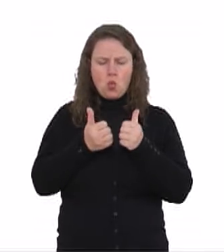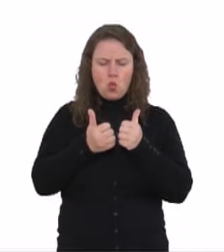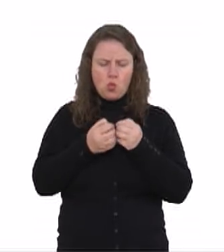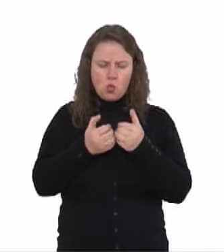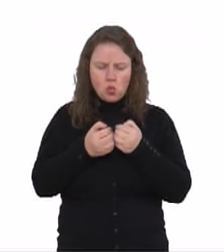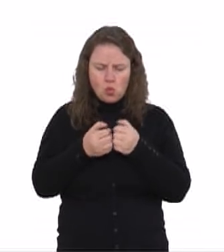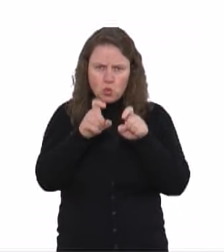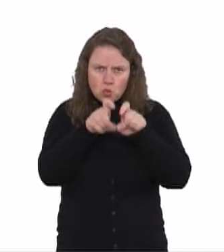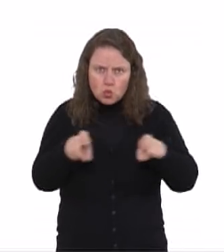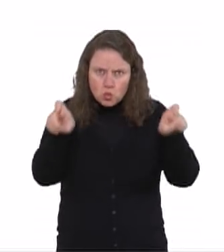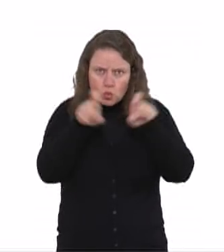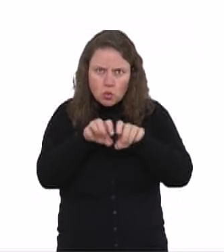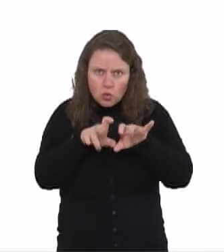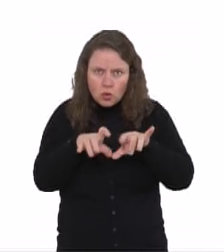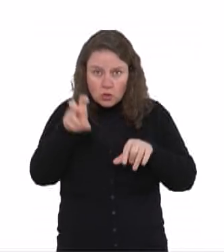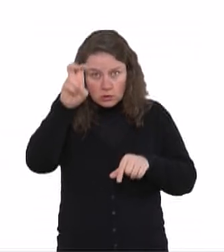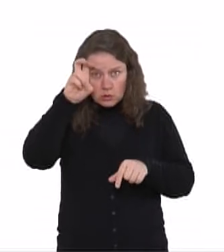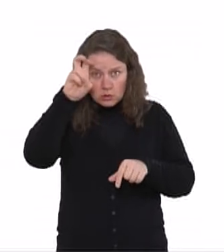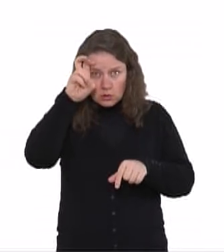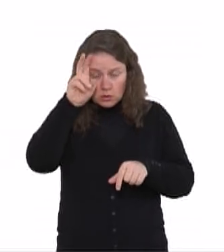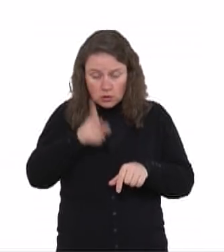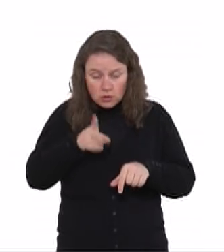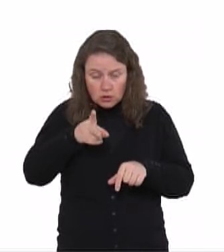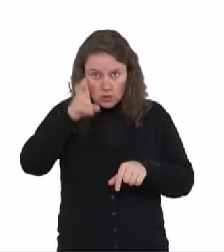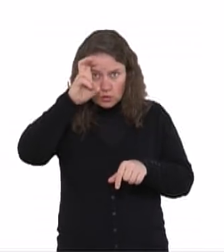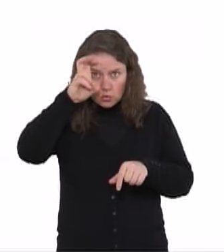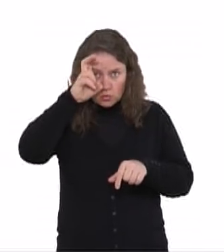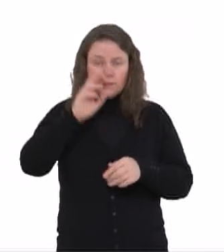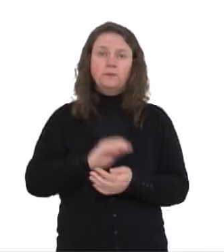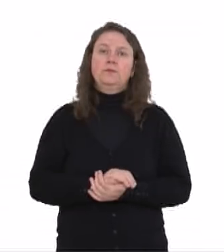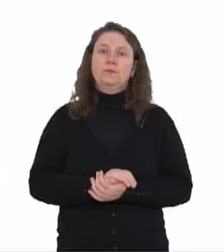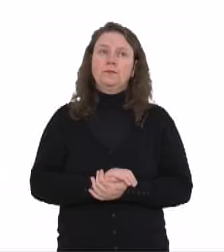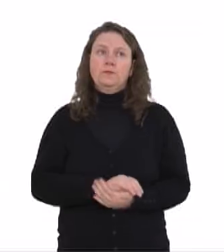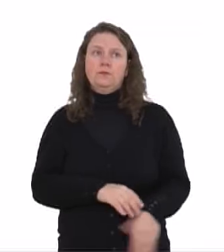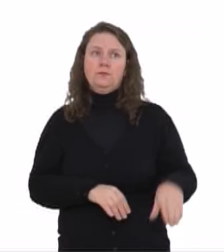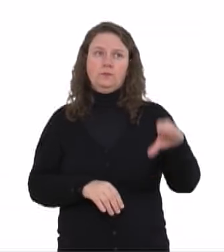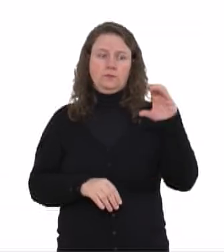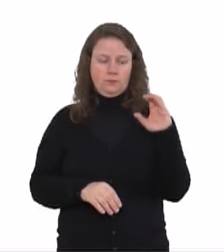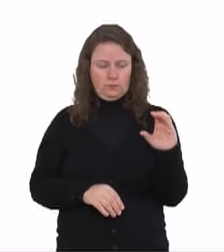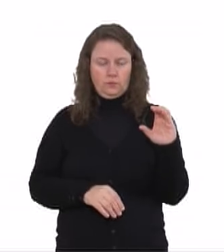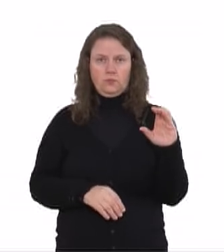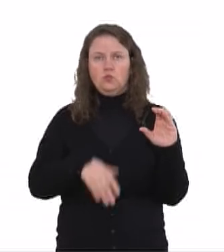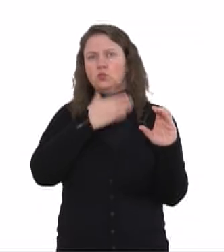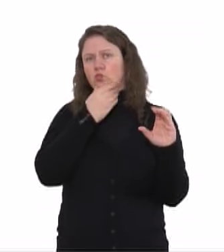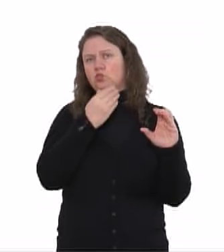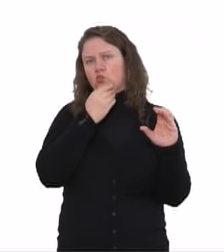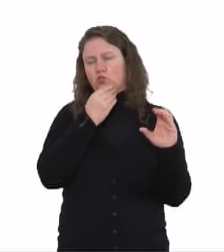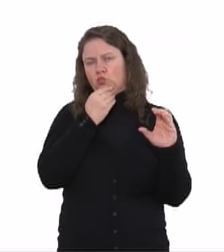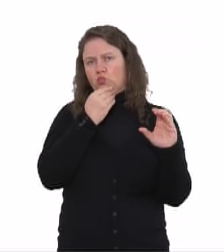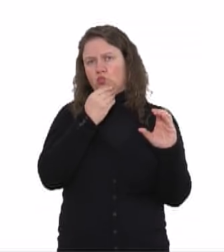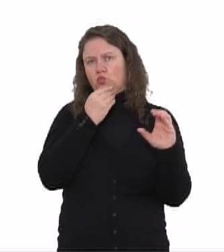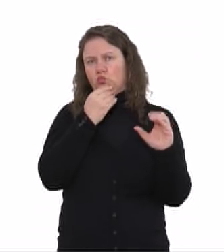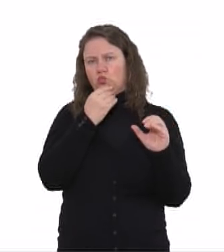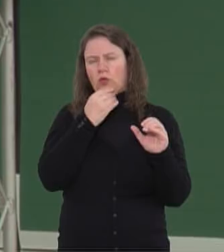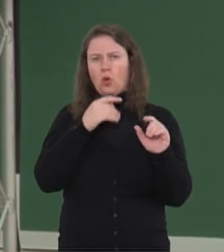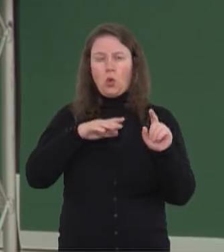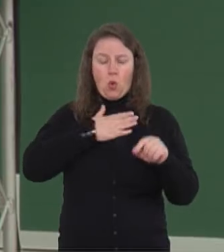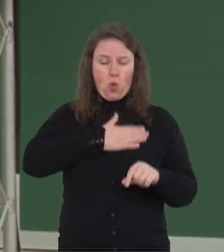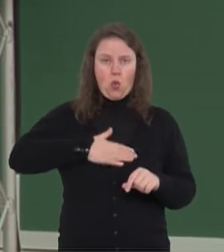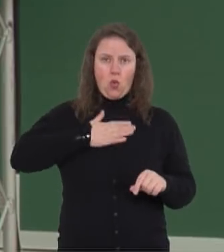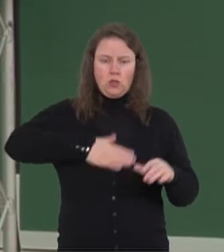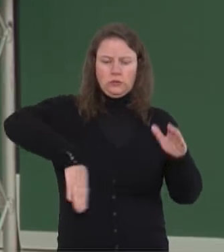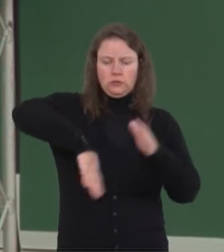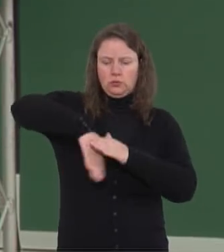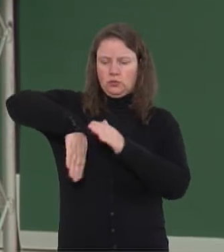joga computador às quintas-feiras? He plays football with his sister. Ele joga futebol com